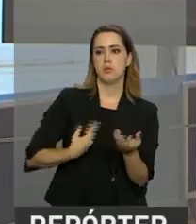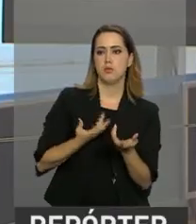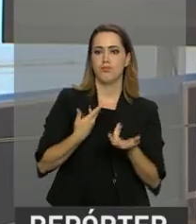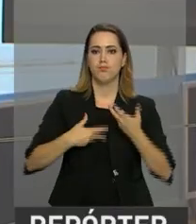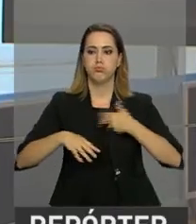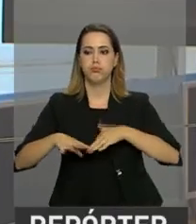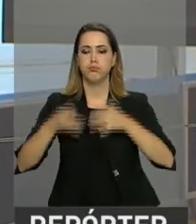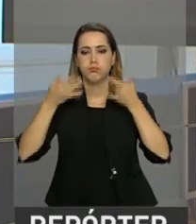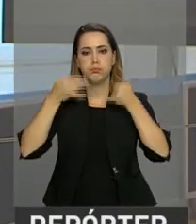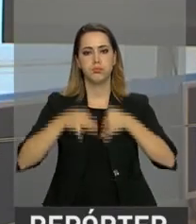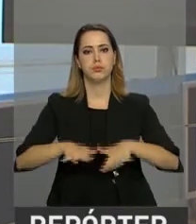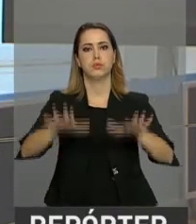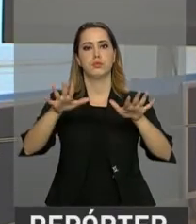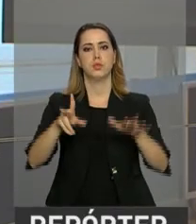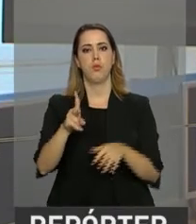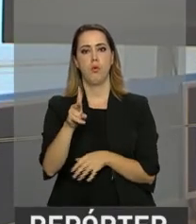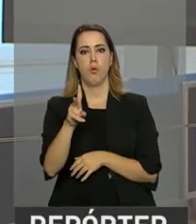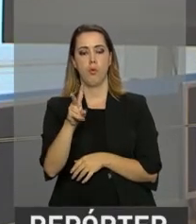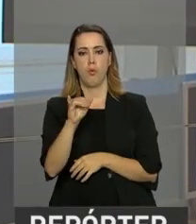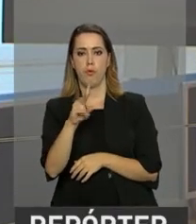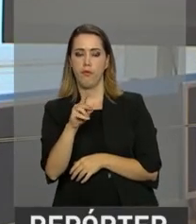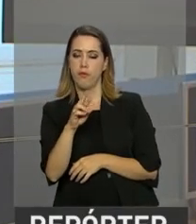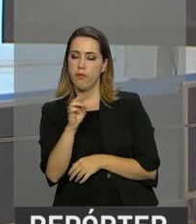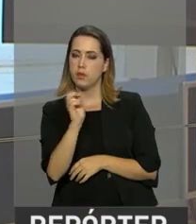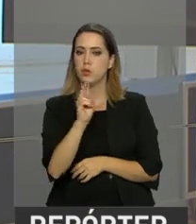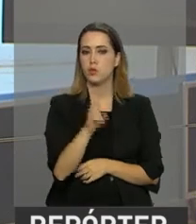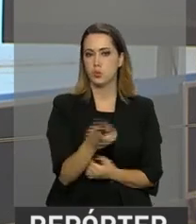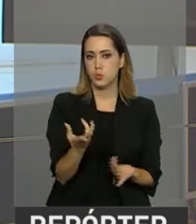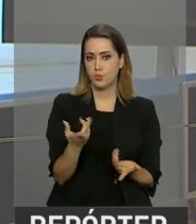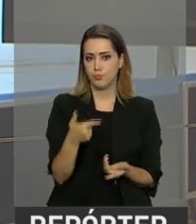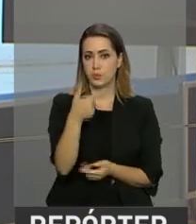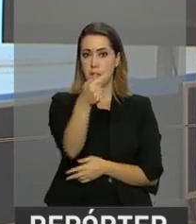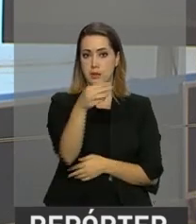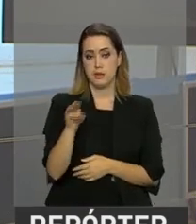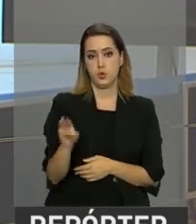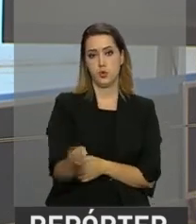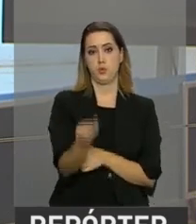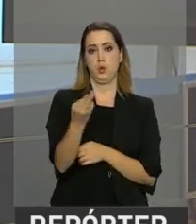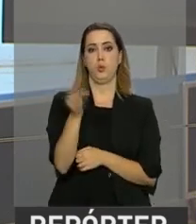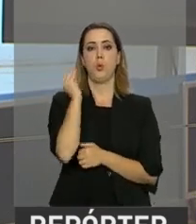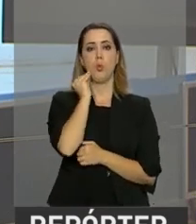vírus. Ainda segundo o ministro Ricardo Barros, 7 milhões